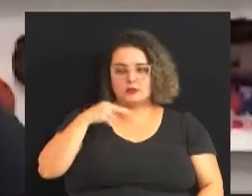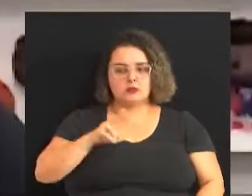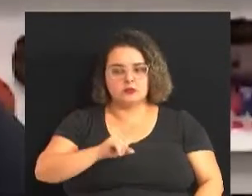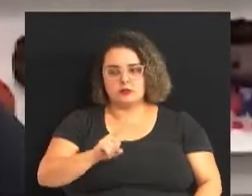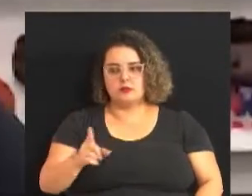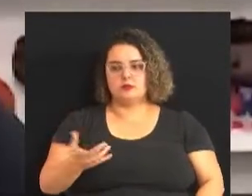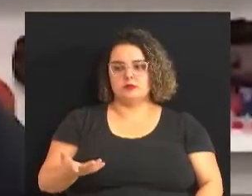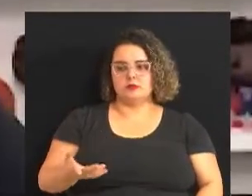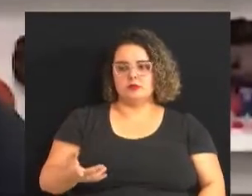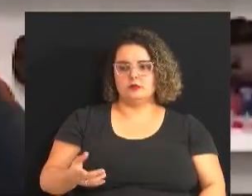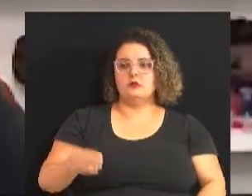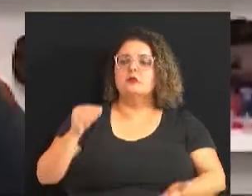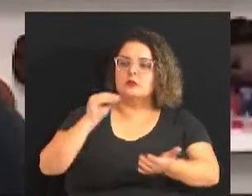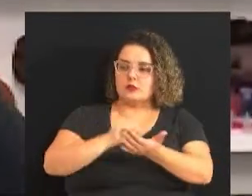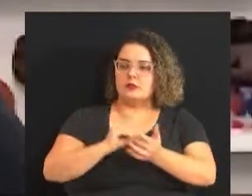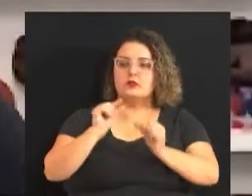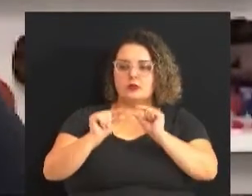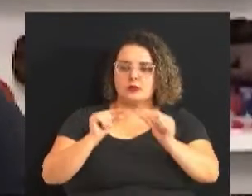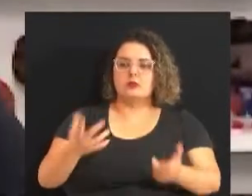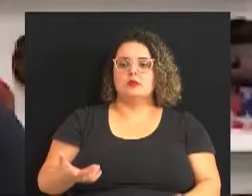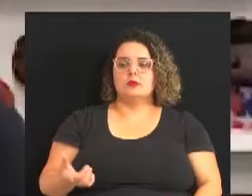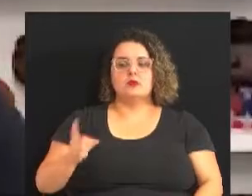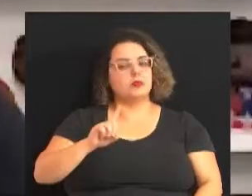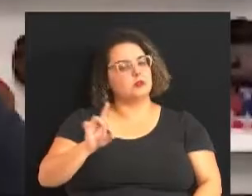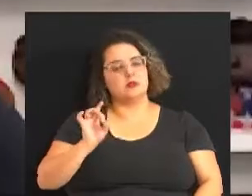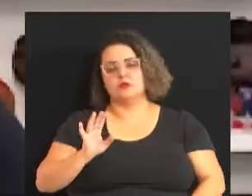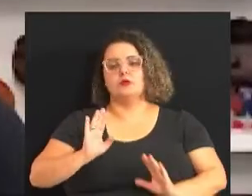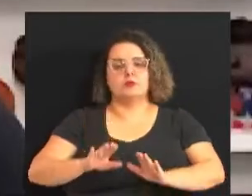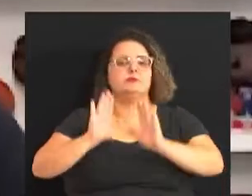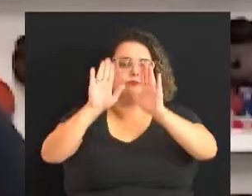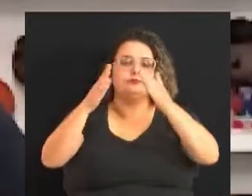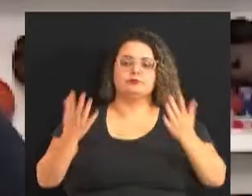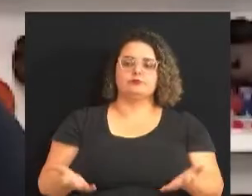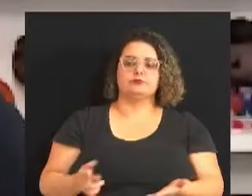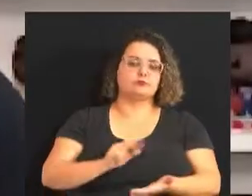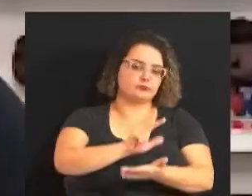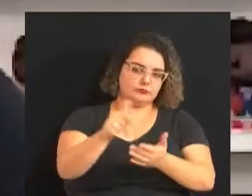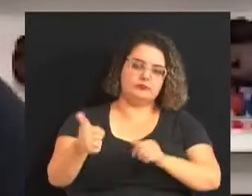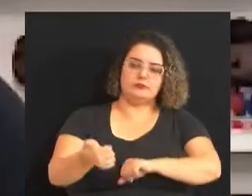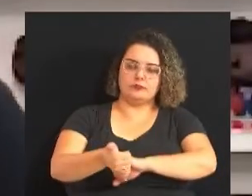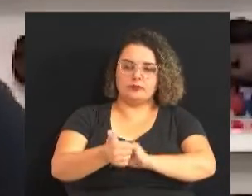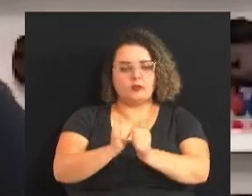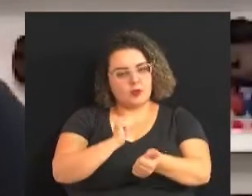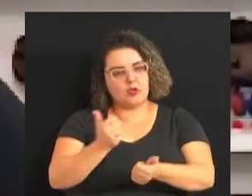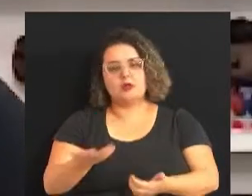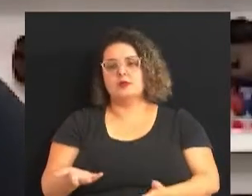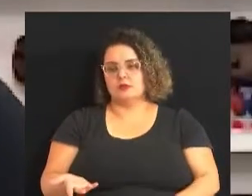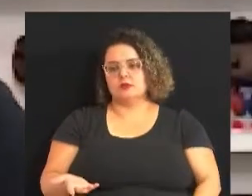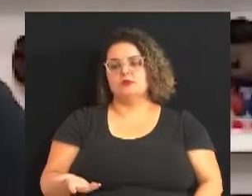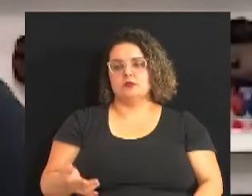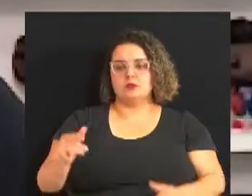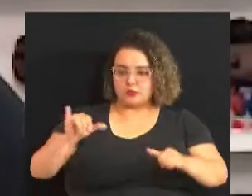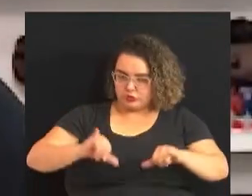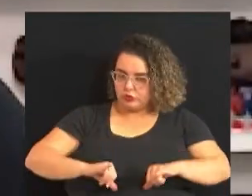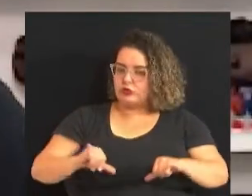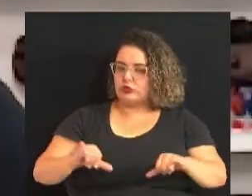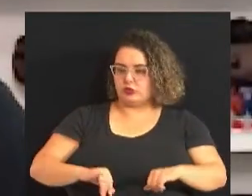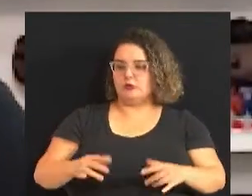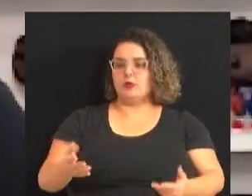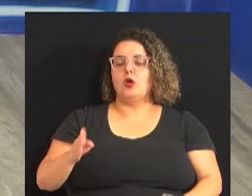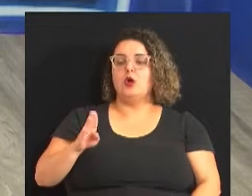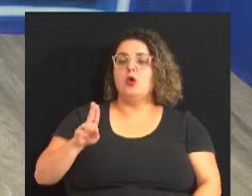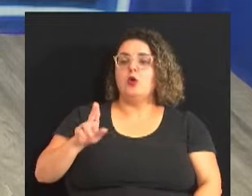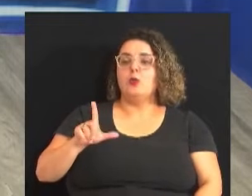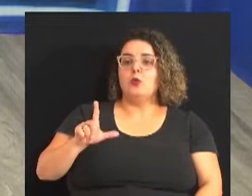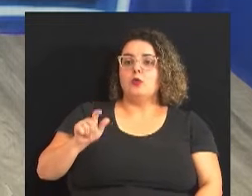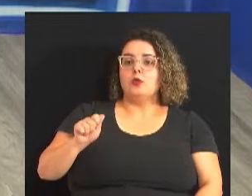isso ainda falta um pouquinho, e não é só o basquete brasileiro. Eu acho que em muitos esportes do Brasil, o Brasil sofre com esse aspecto. Bulgarelli, já